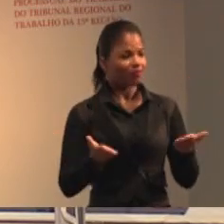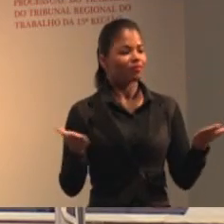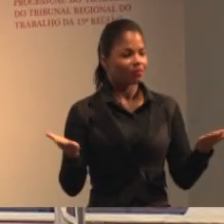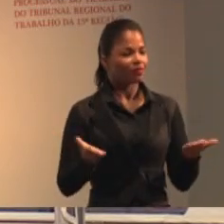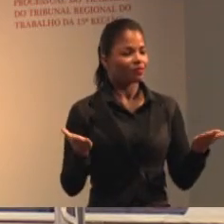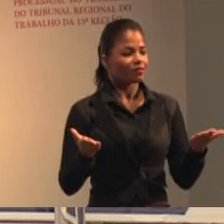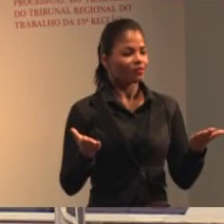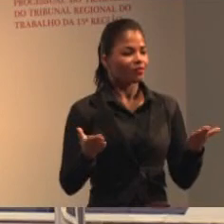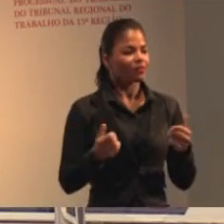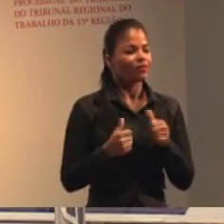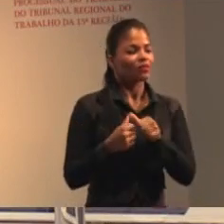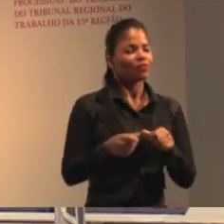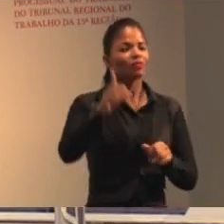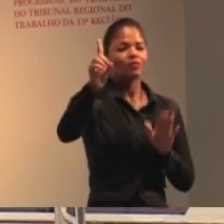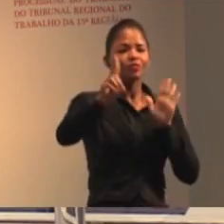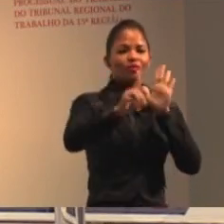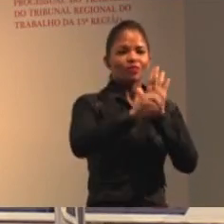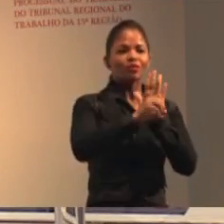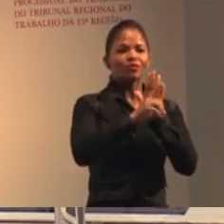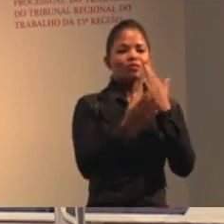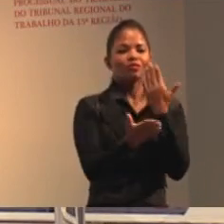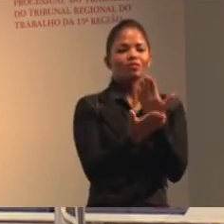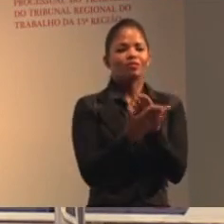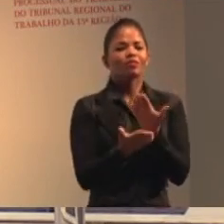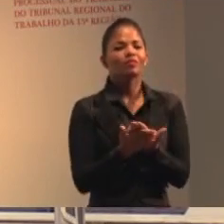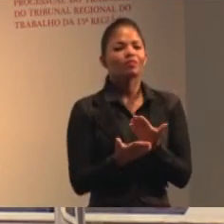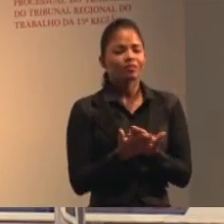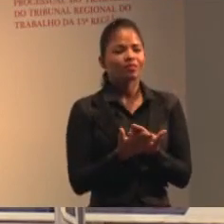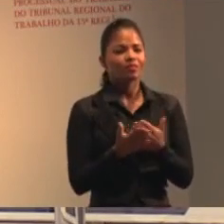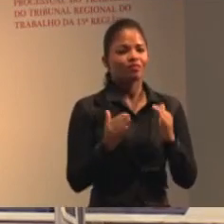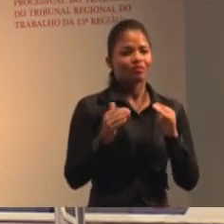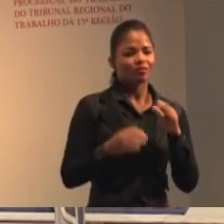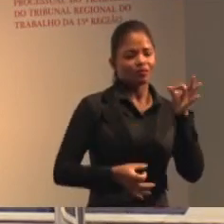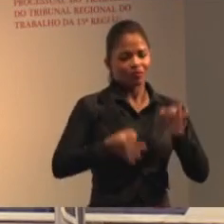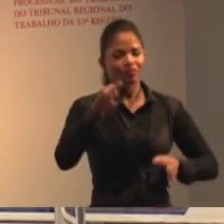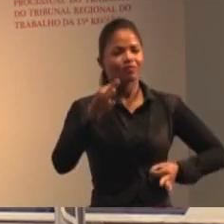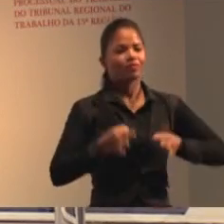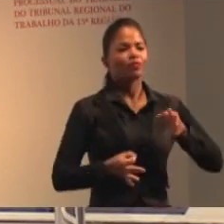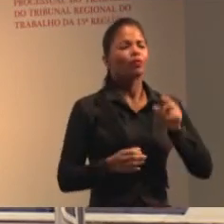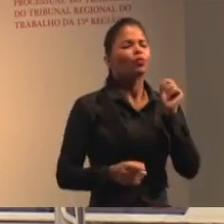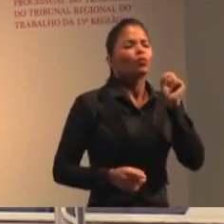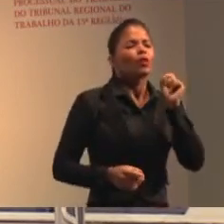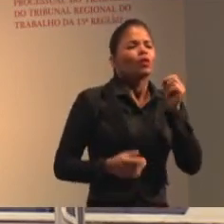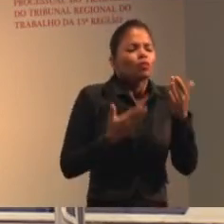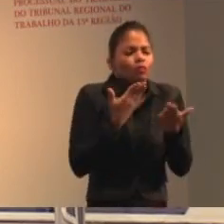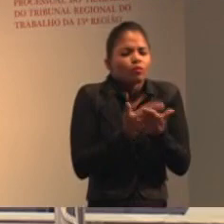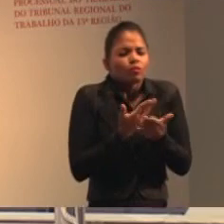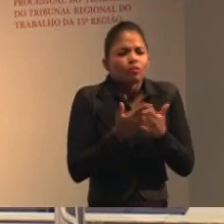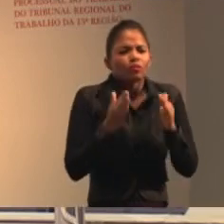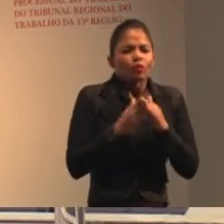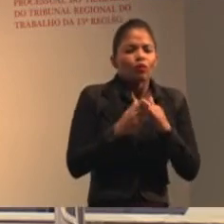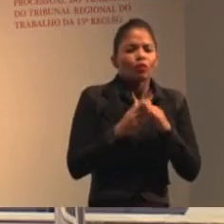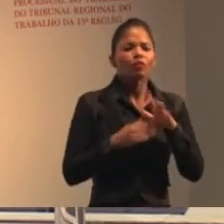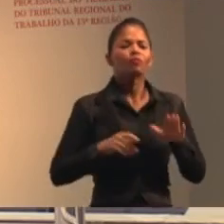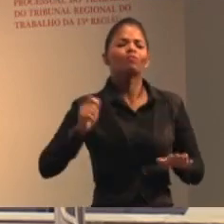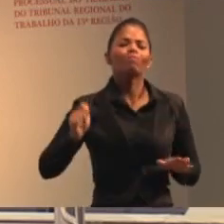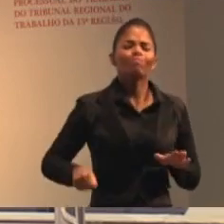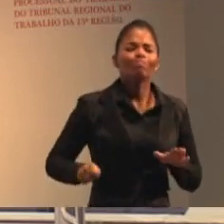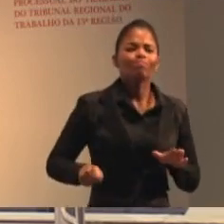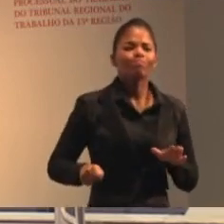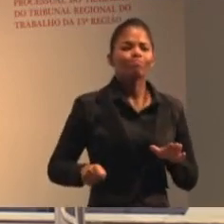momento, estou aqui como diretora da Escola Judicial. O que é uma Escola Judicial? O